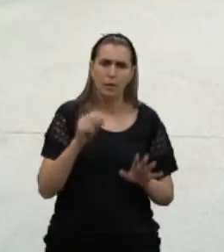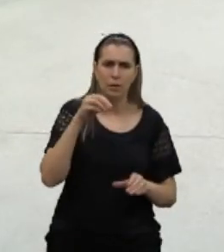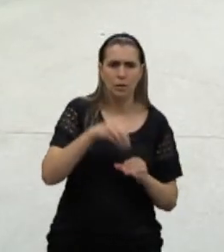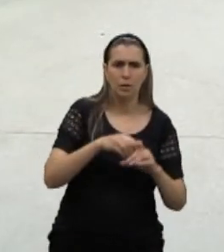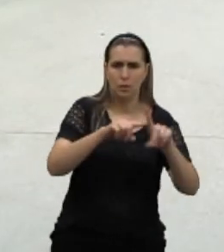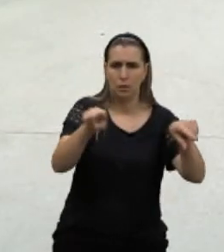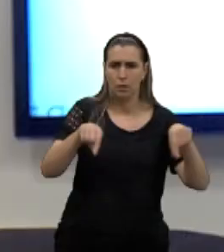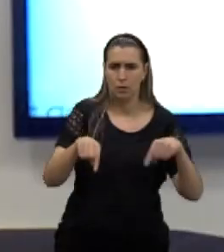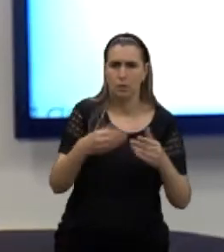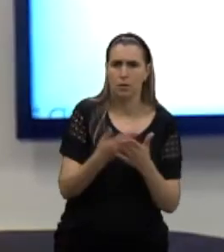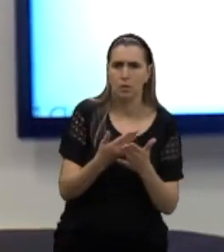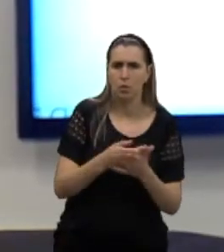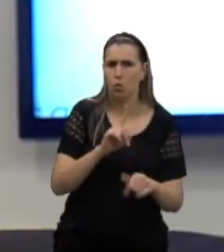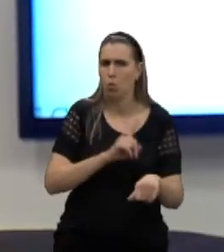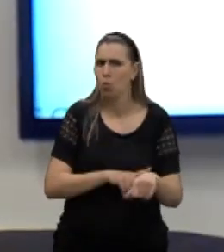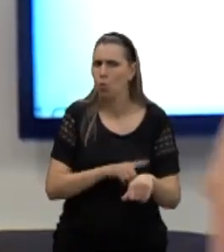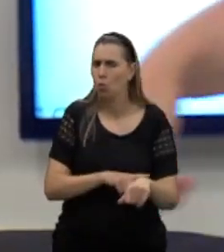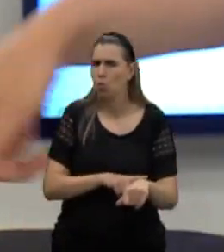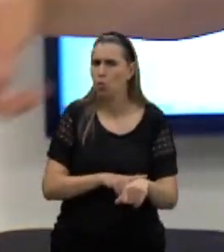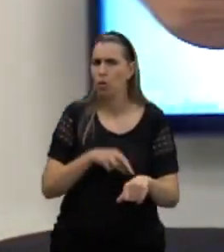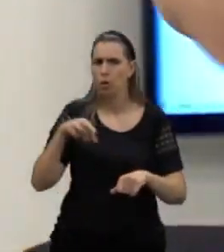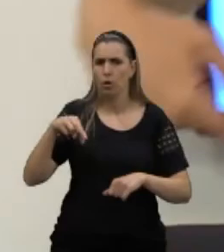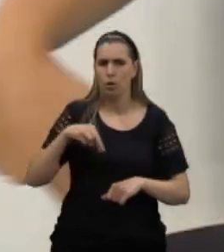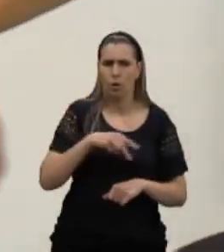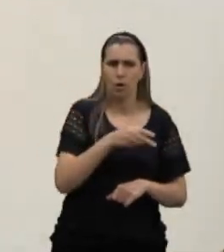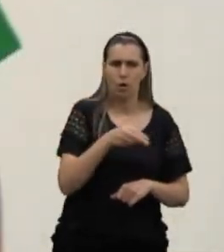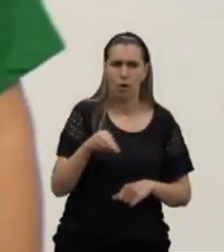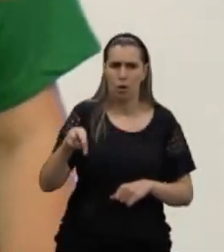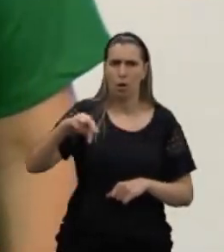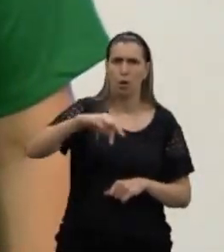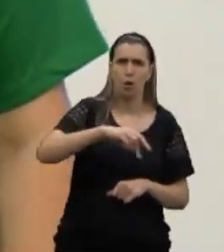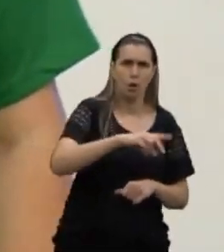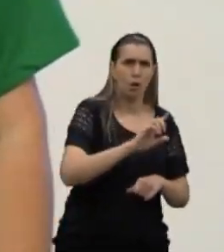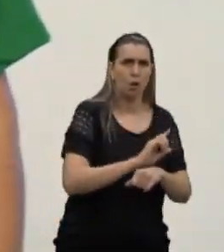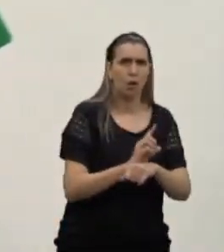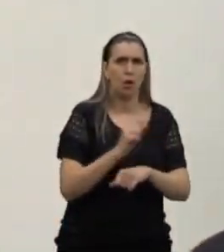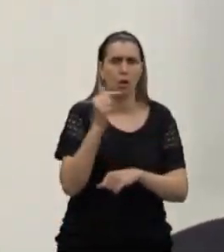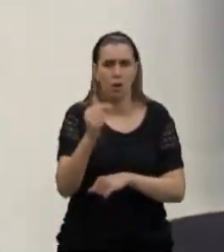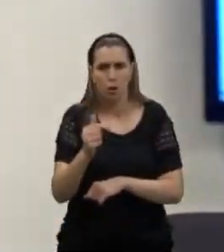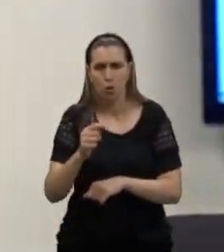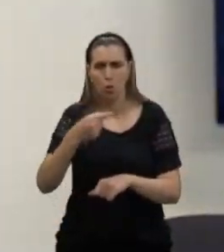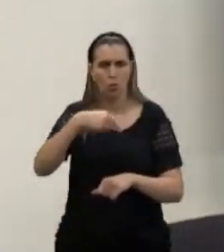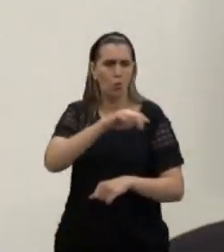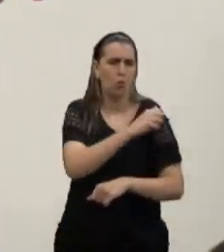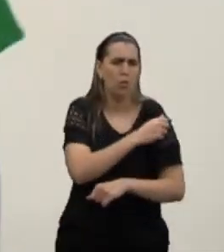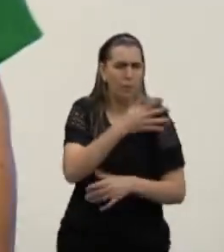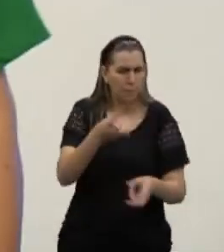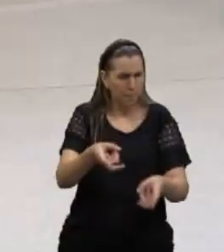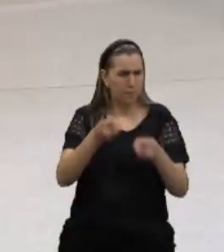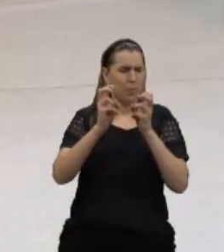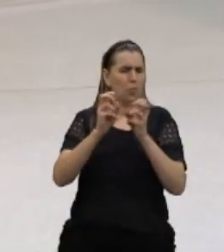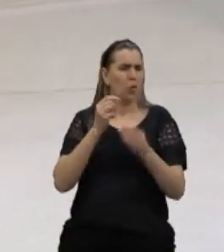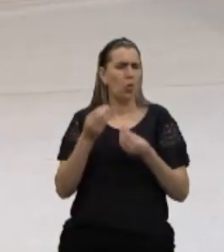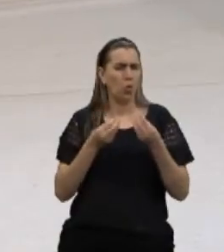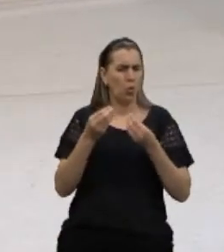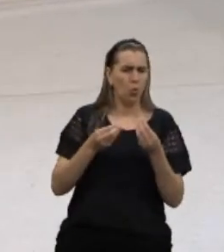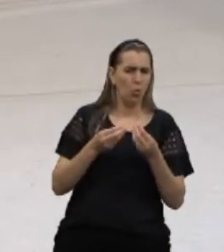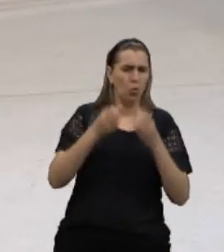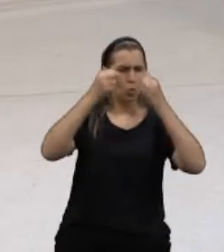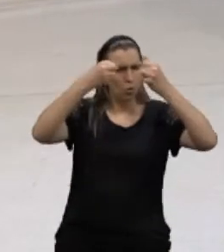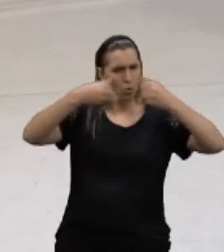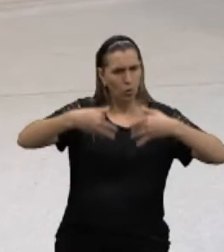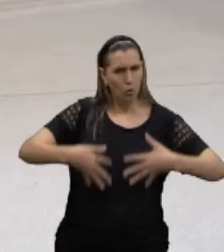de aula tem um tempo inteiro de caminhada, a gente vai até a velocidade 7 para o aluno se dar de conta, assim como tu acabou de